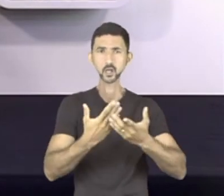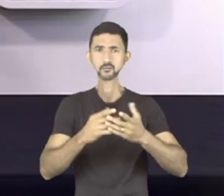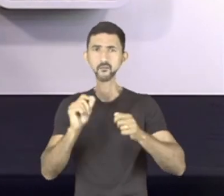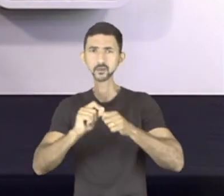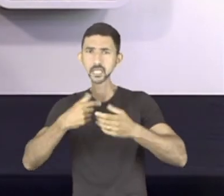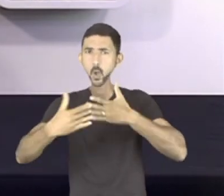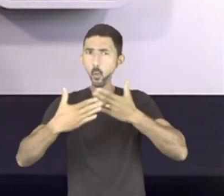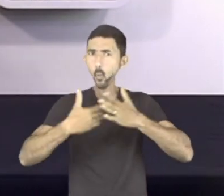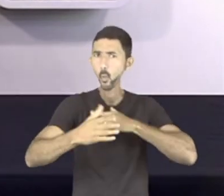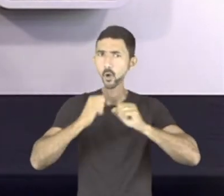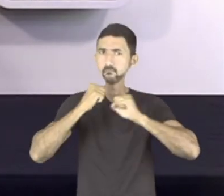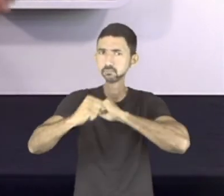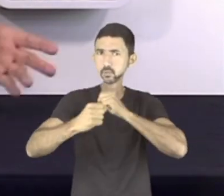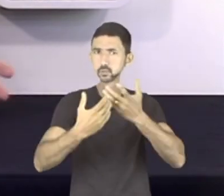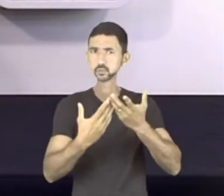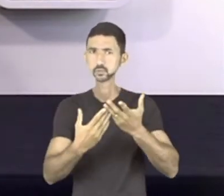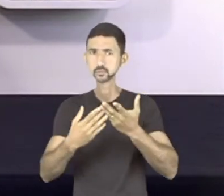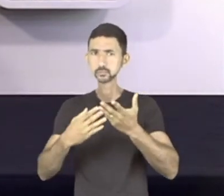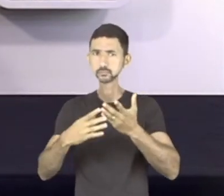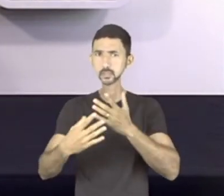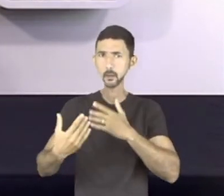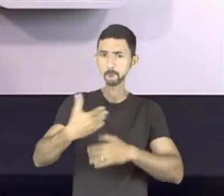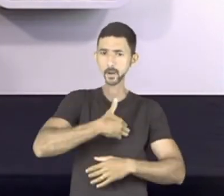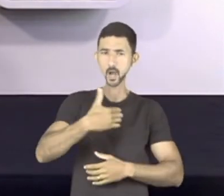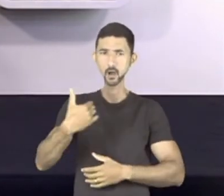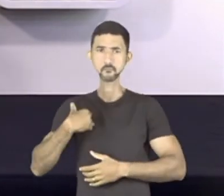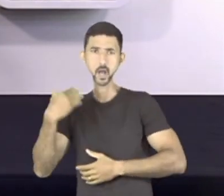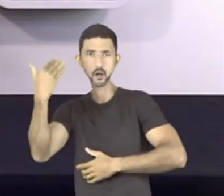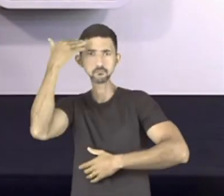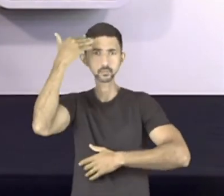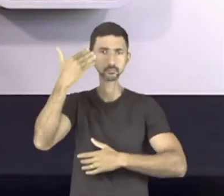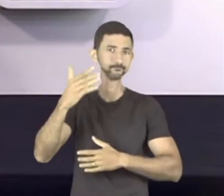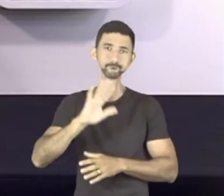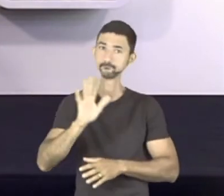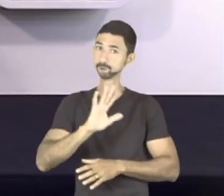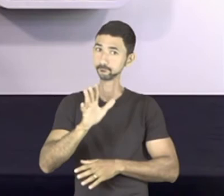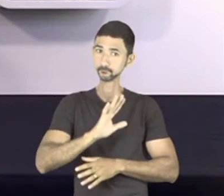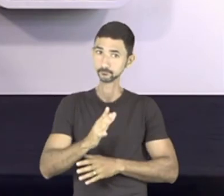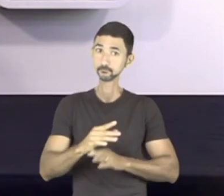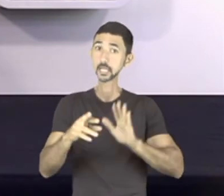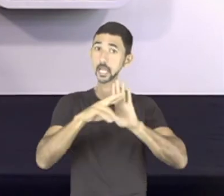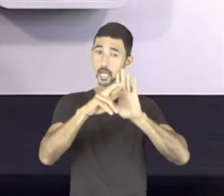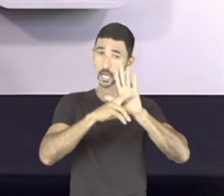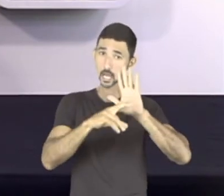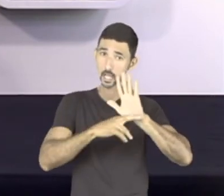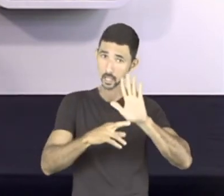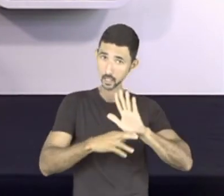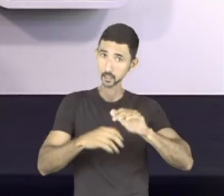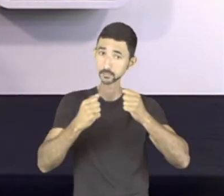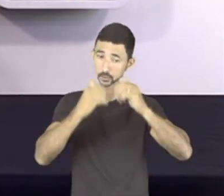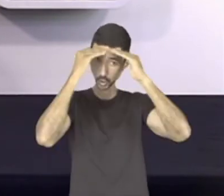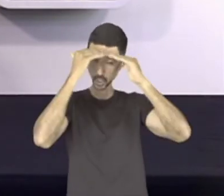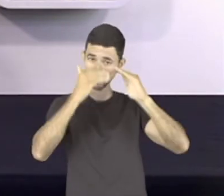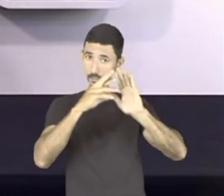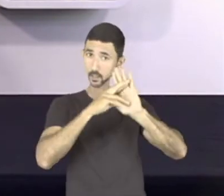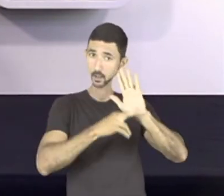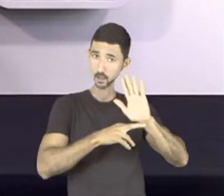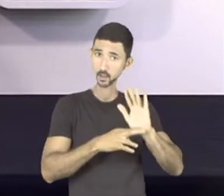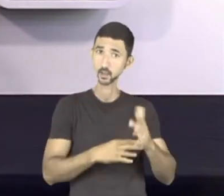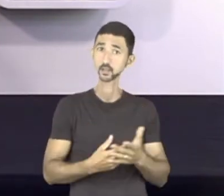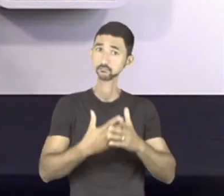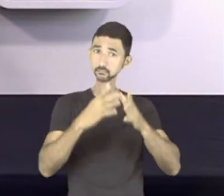fazer qualquer golpe, vale acertar qualquer região. Então existe o sistema de regras que vai definir o